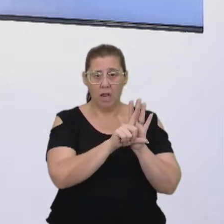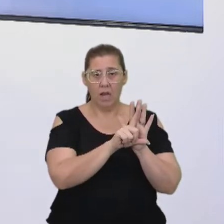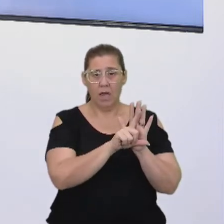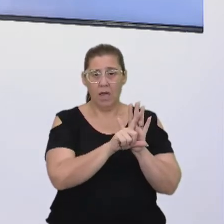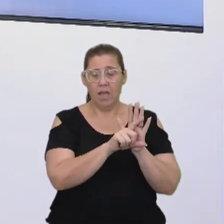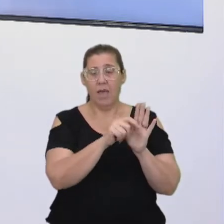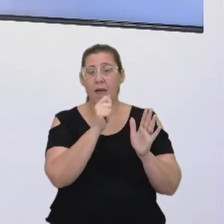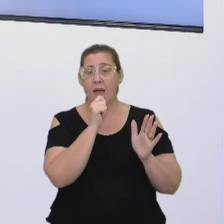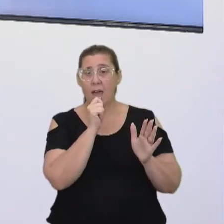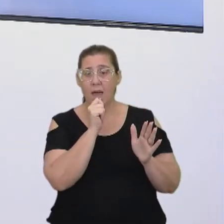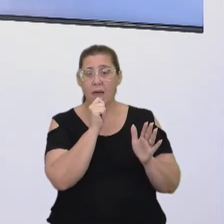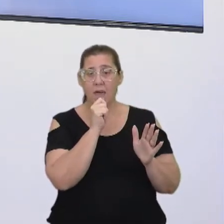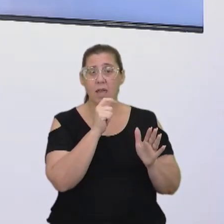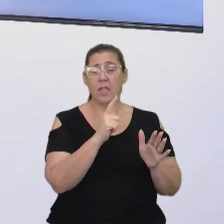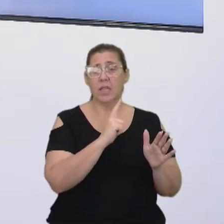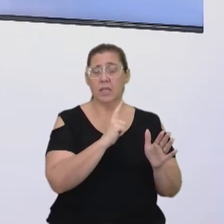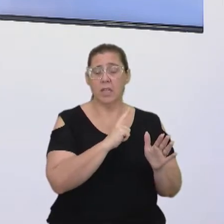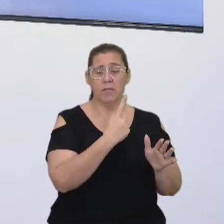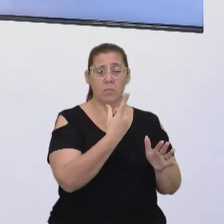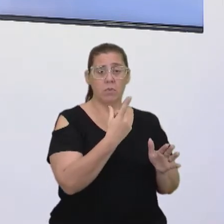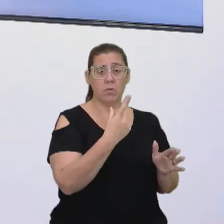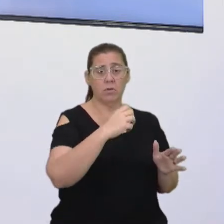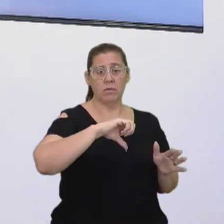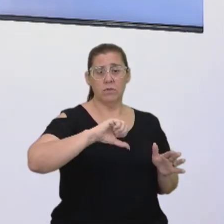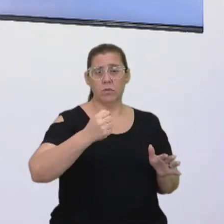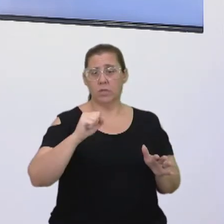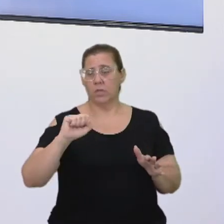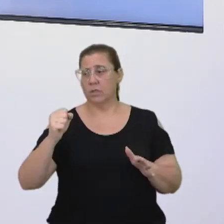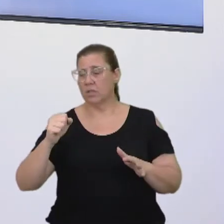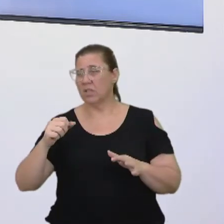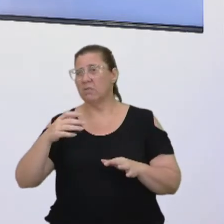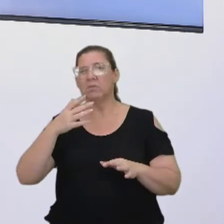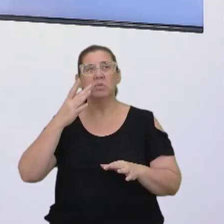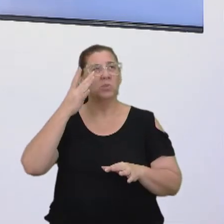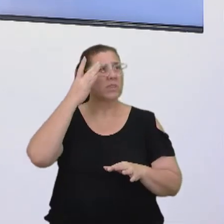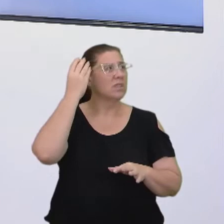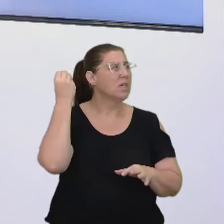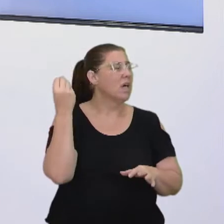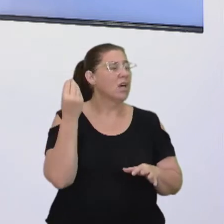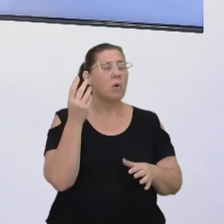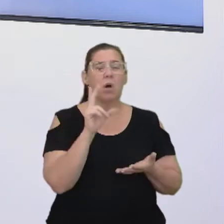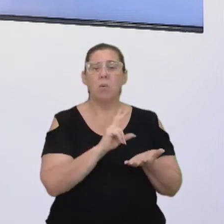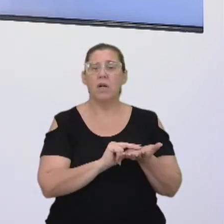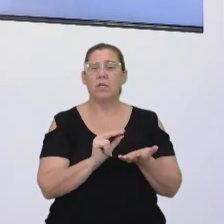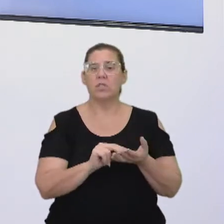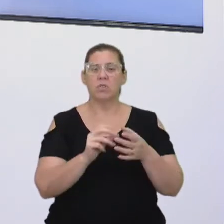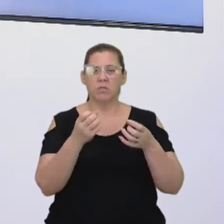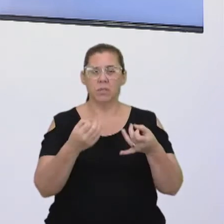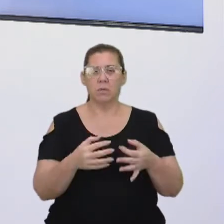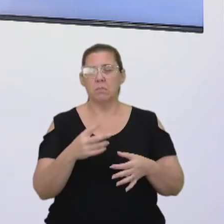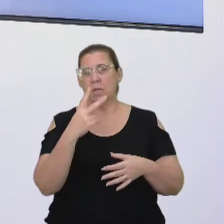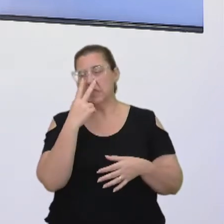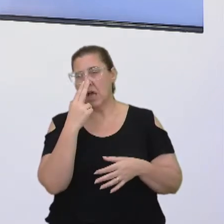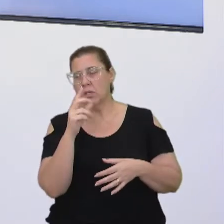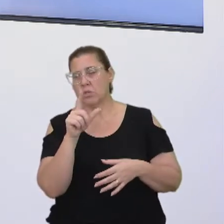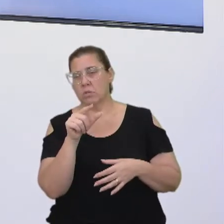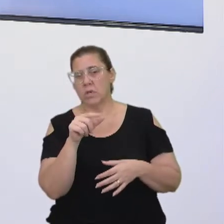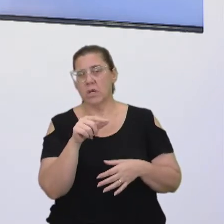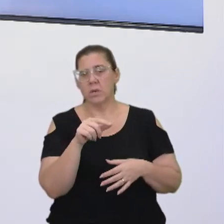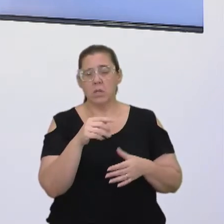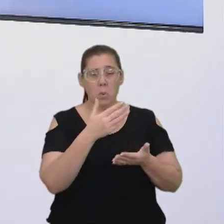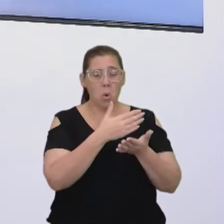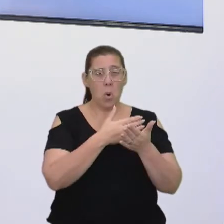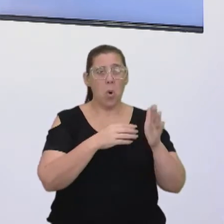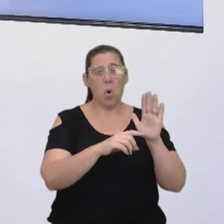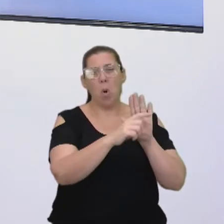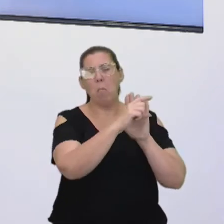88, anterior, inclusive, a essa, eu só não vou lembrar exatamente o artigo que fala, mas eu acho que a primeira, é bem no